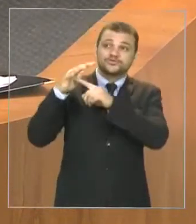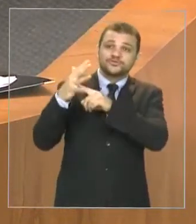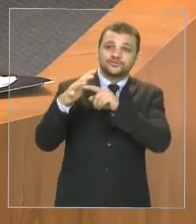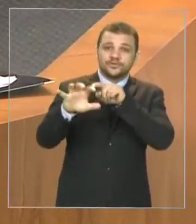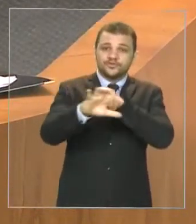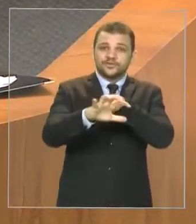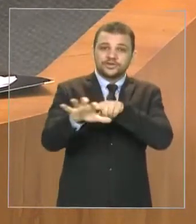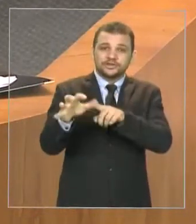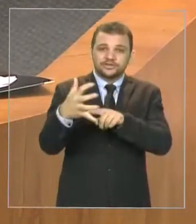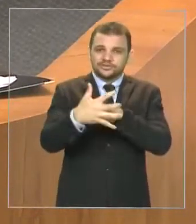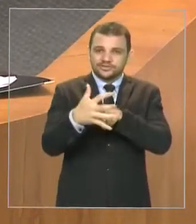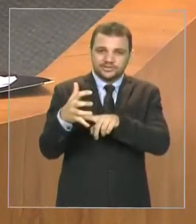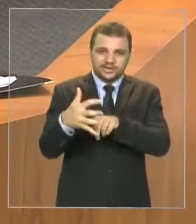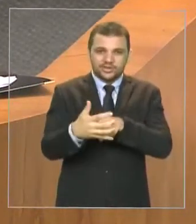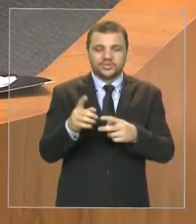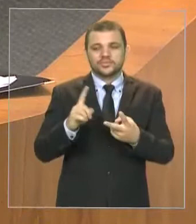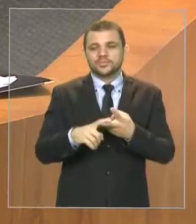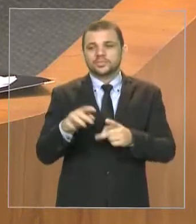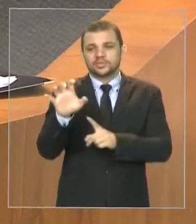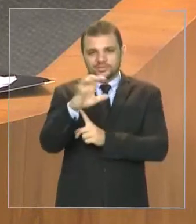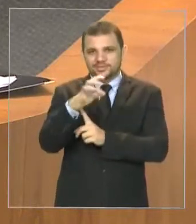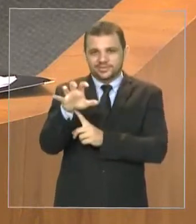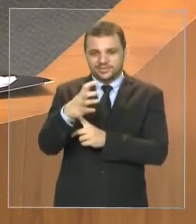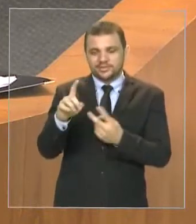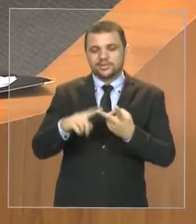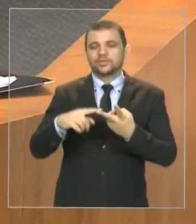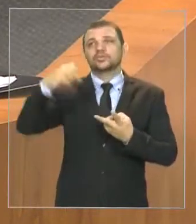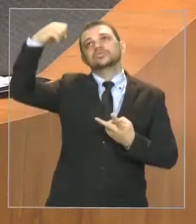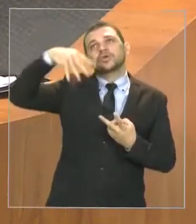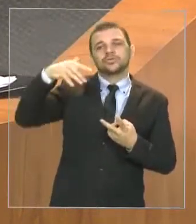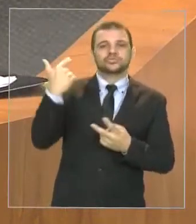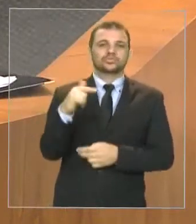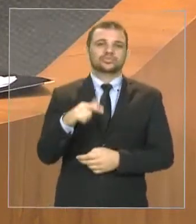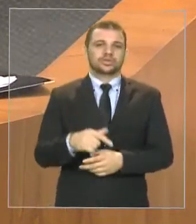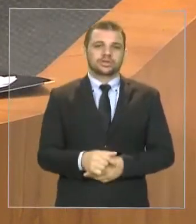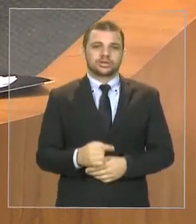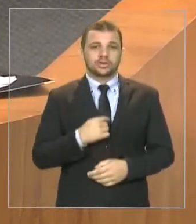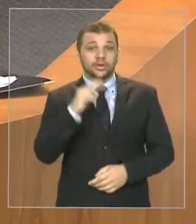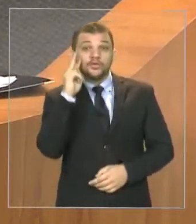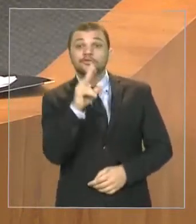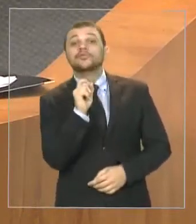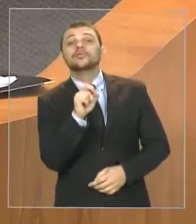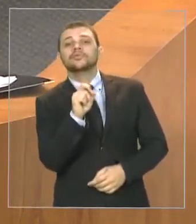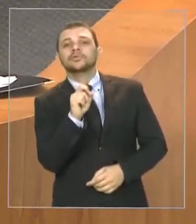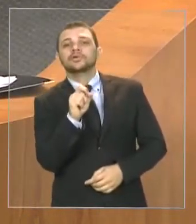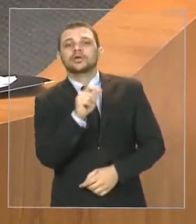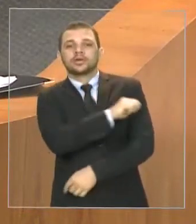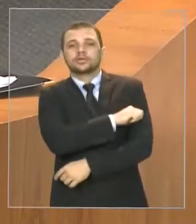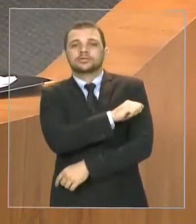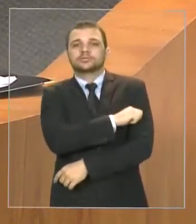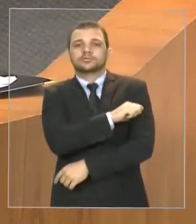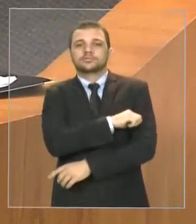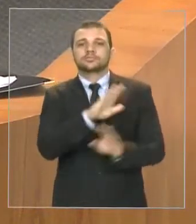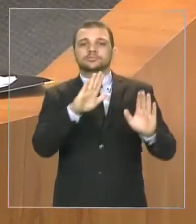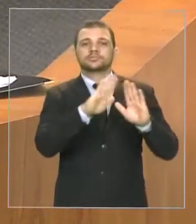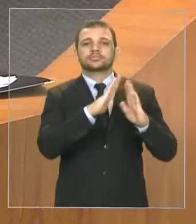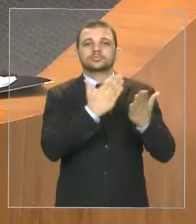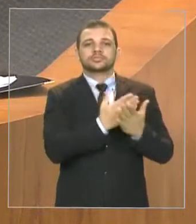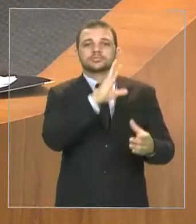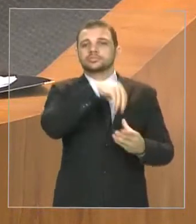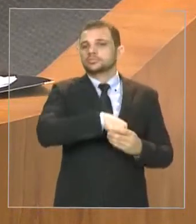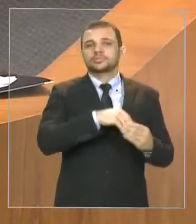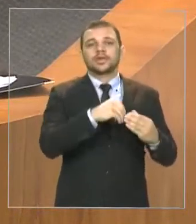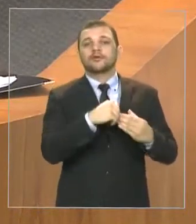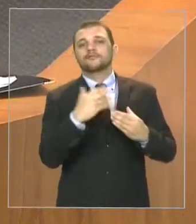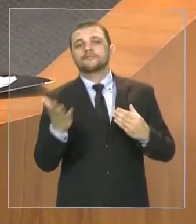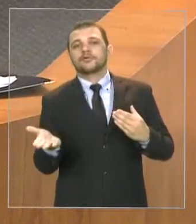iluminação. E eu flagrei os alunos assistindo aula ao relento. Os alunos